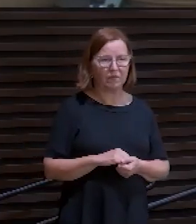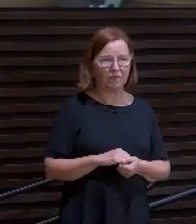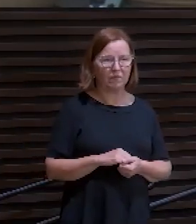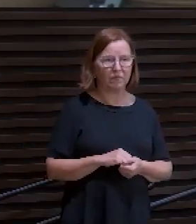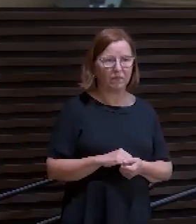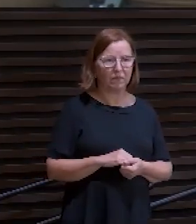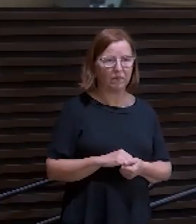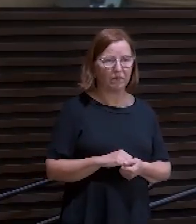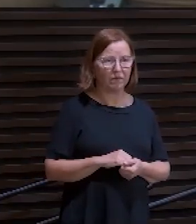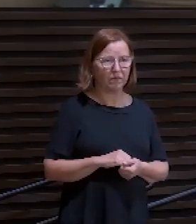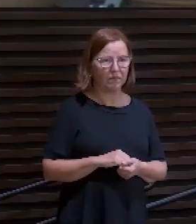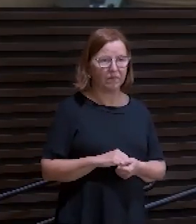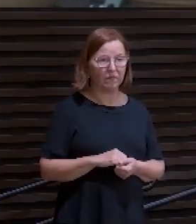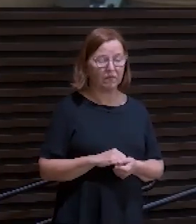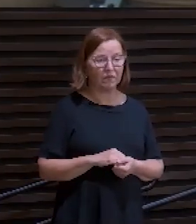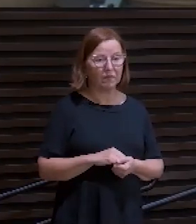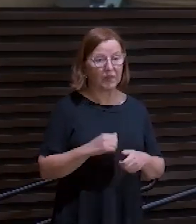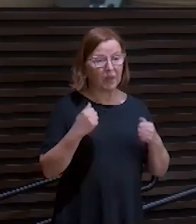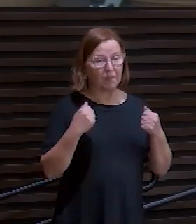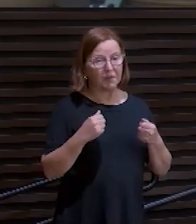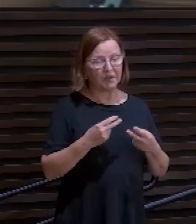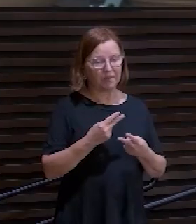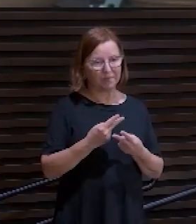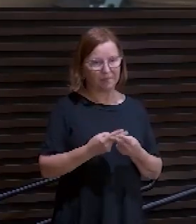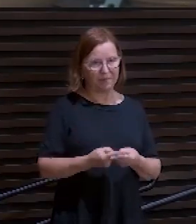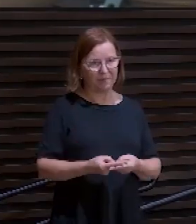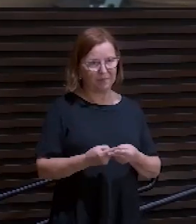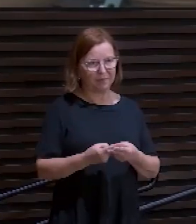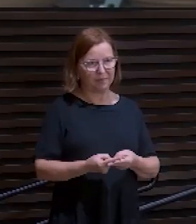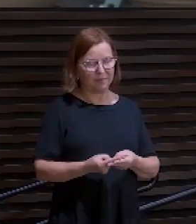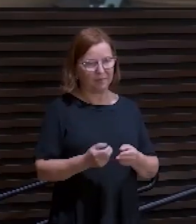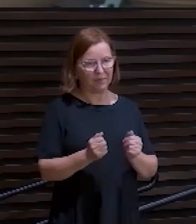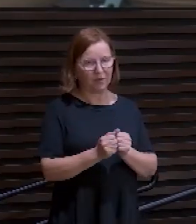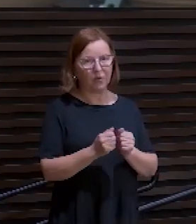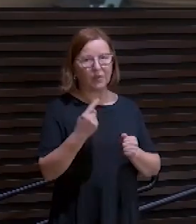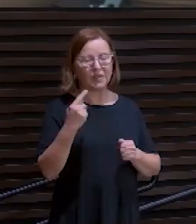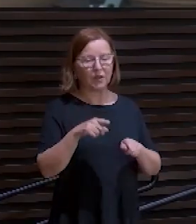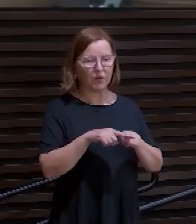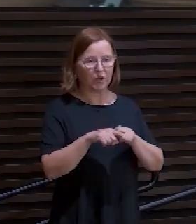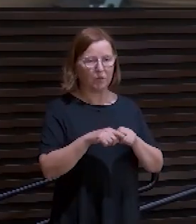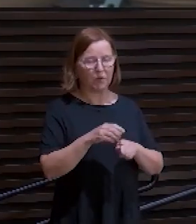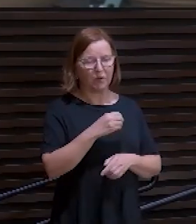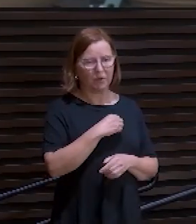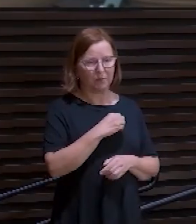Mas tem paciência com o teu irmão que pecou.